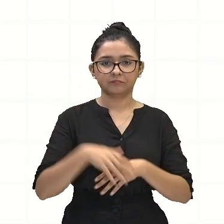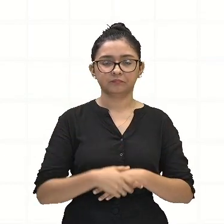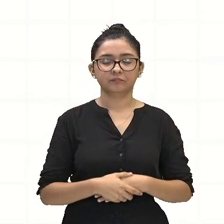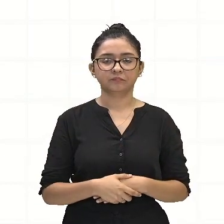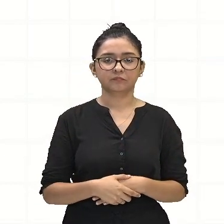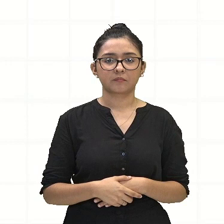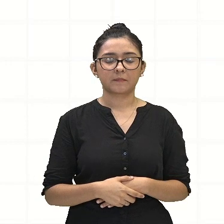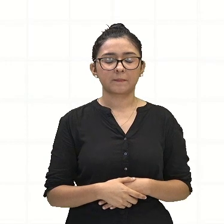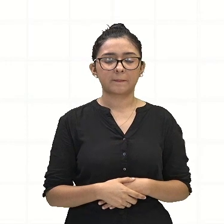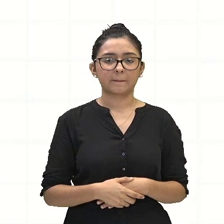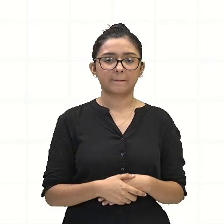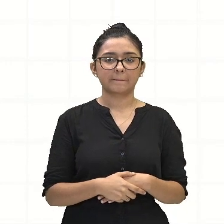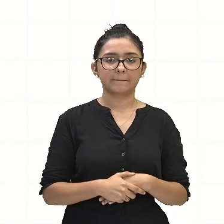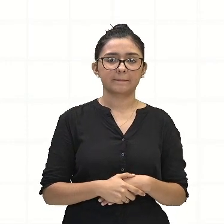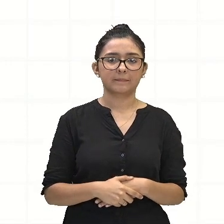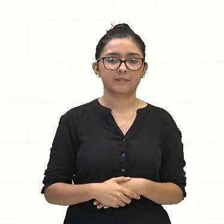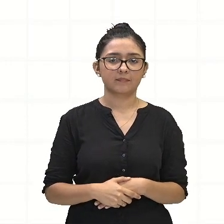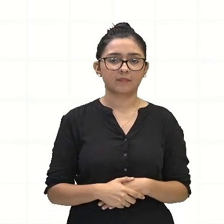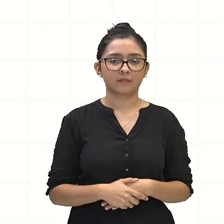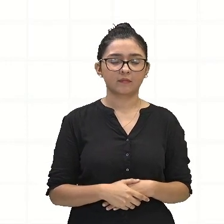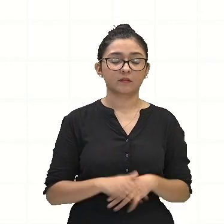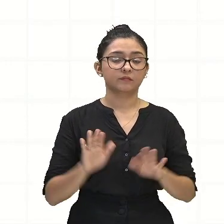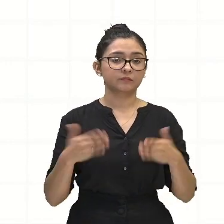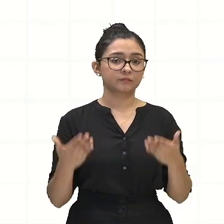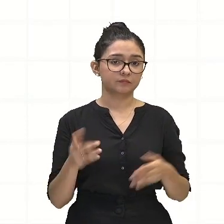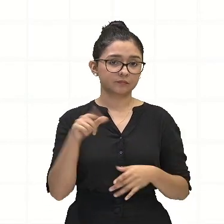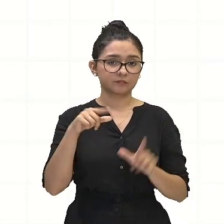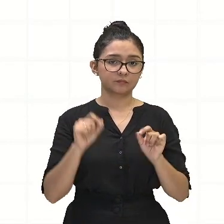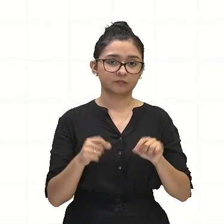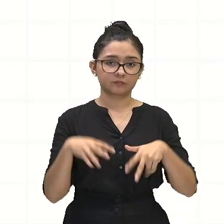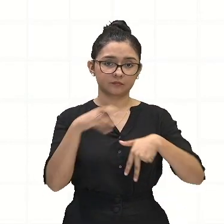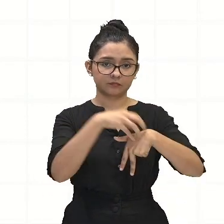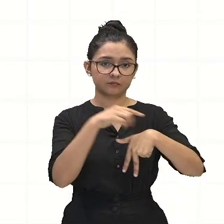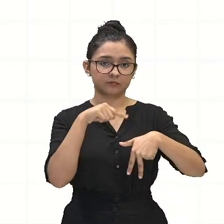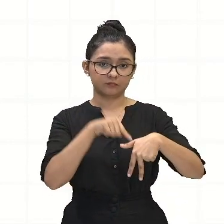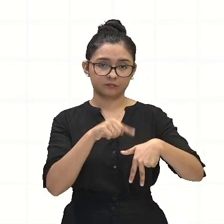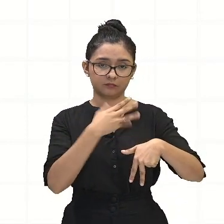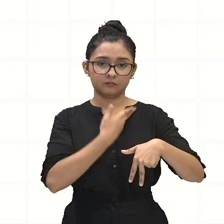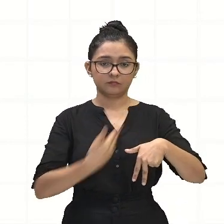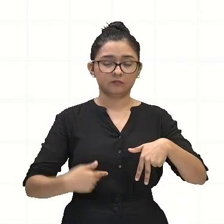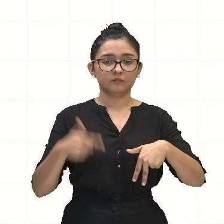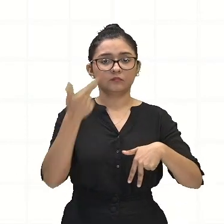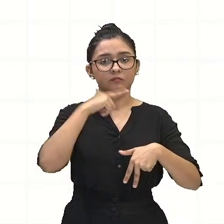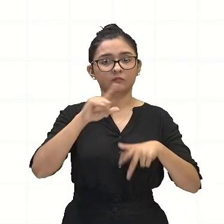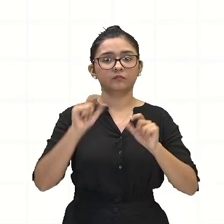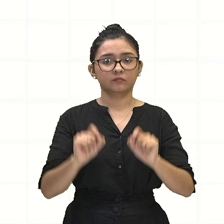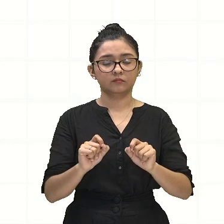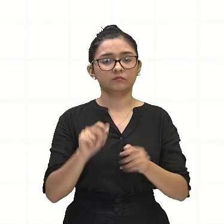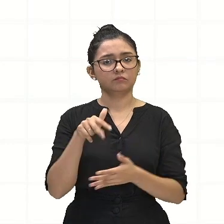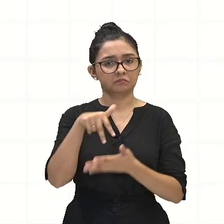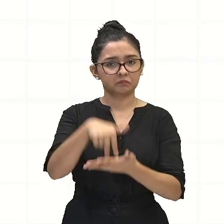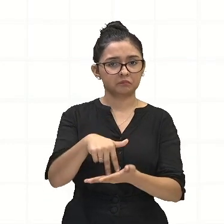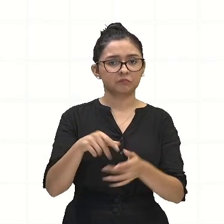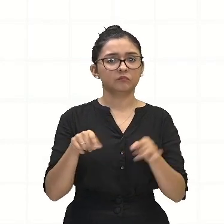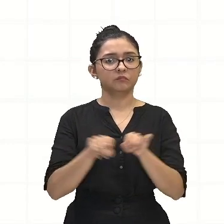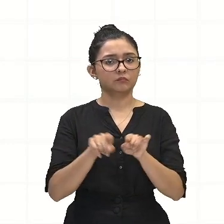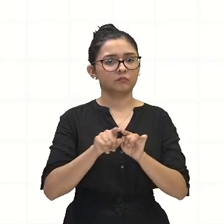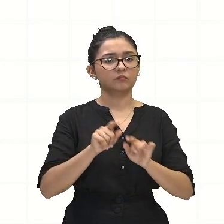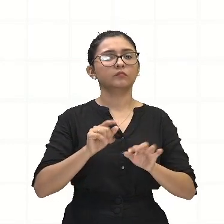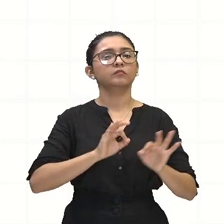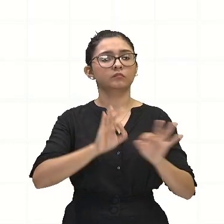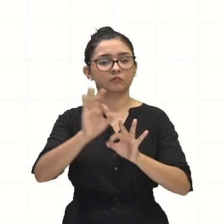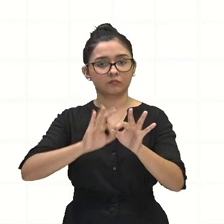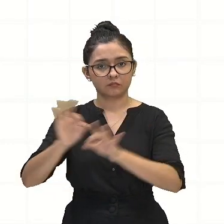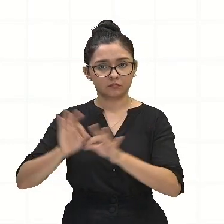específicas. Então, é dessa forma que o monarca ele vai conseguir se firmar e